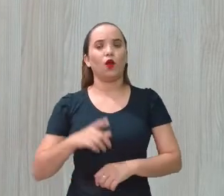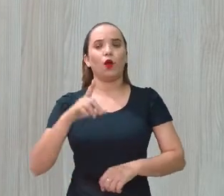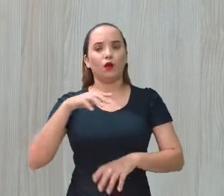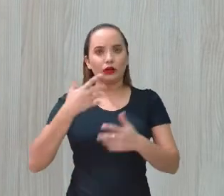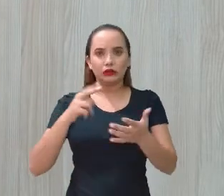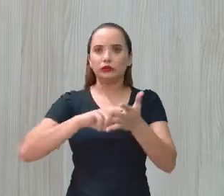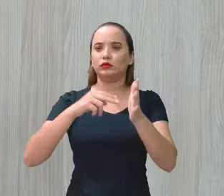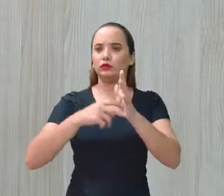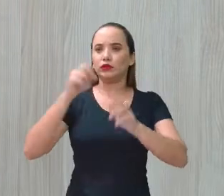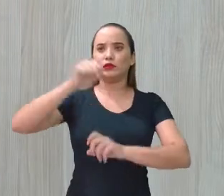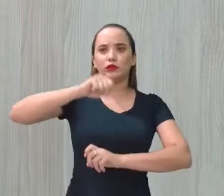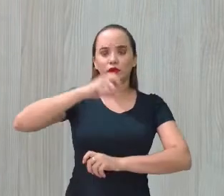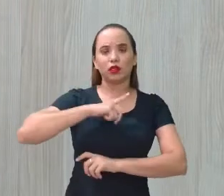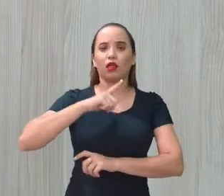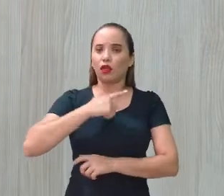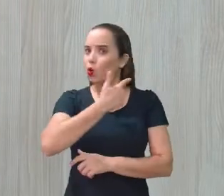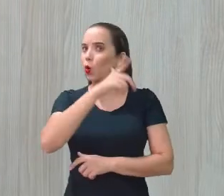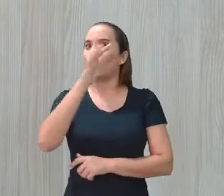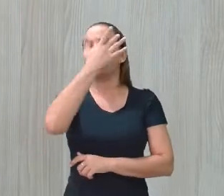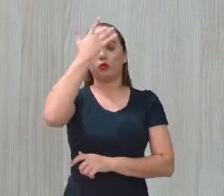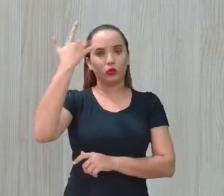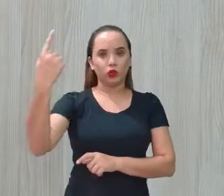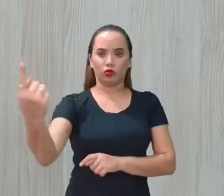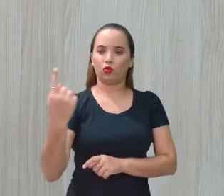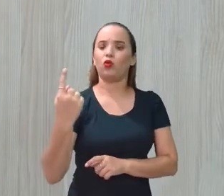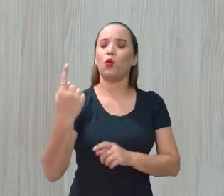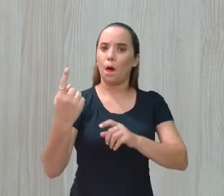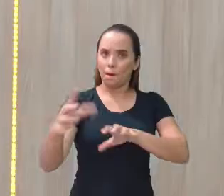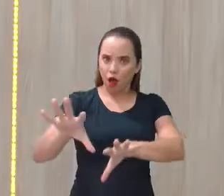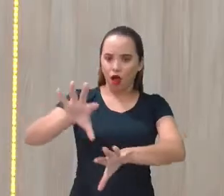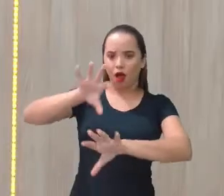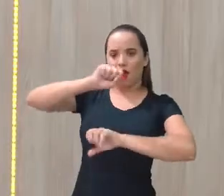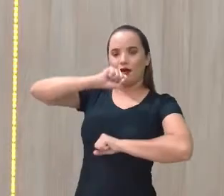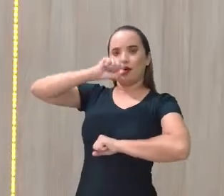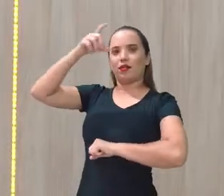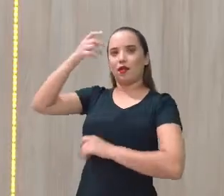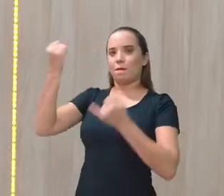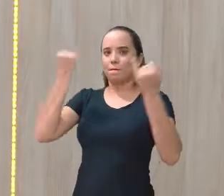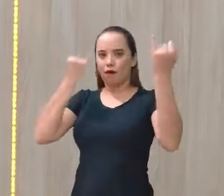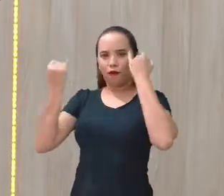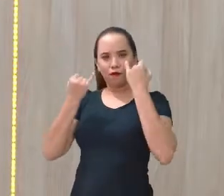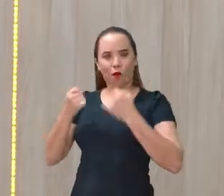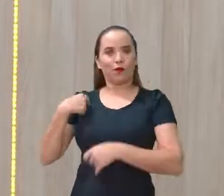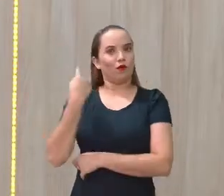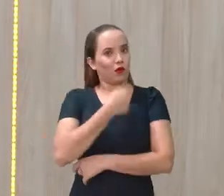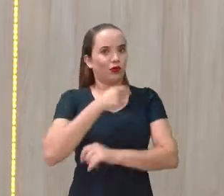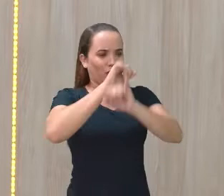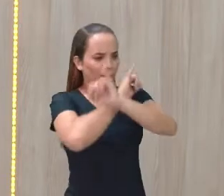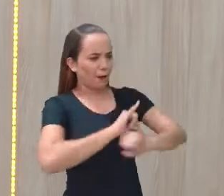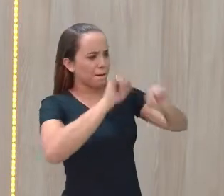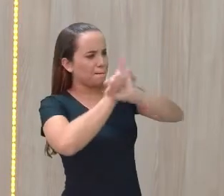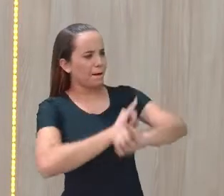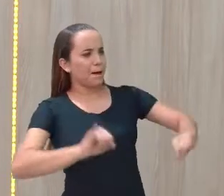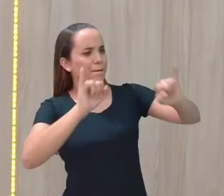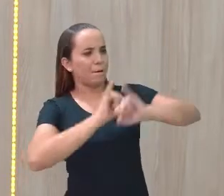desse outro para que a comunicação aconteça, não é isso? Exatamente. Sempre tem, a gente fala para alguém, a gente escreve para alguém. A